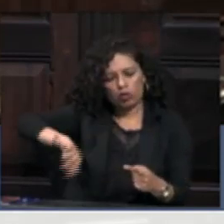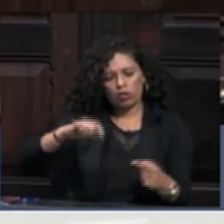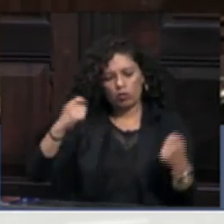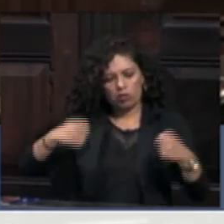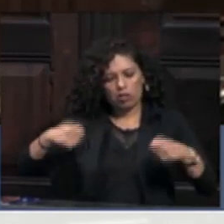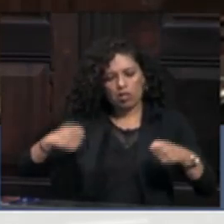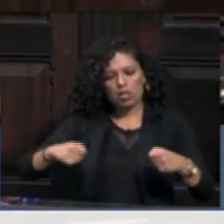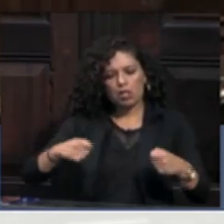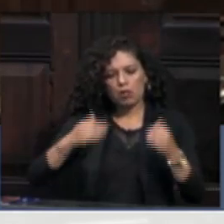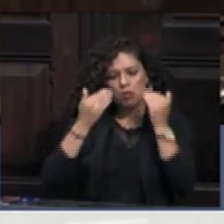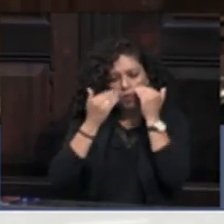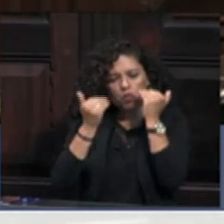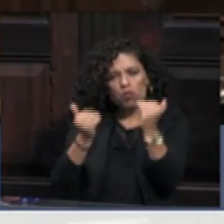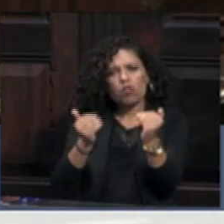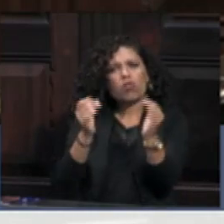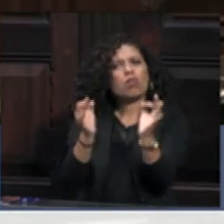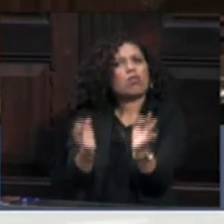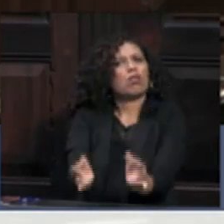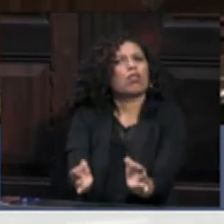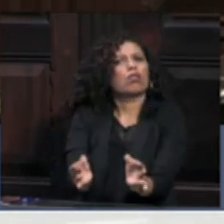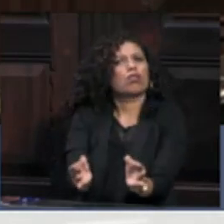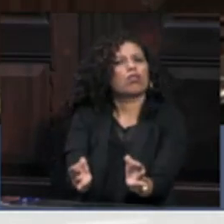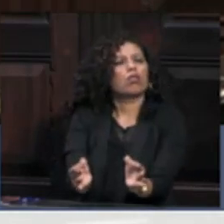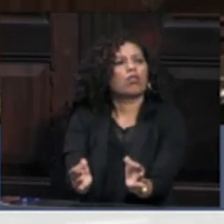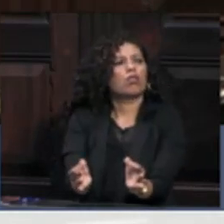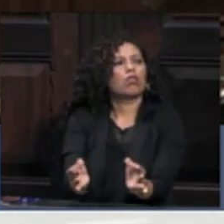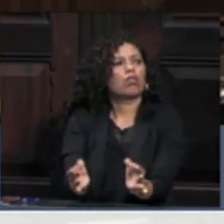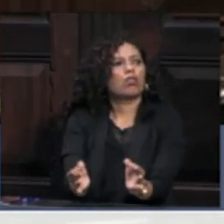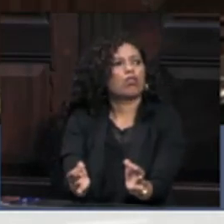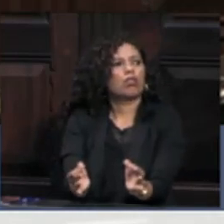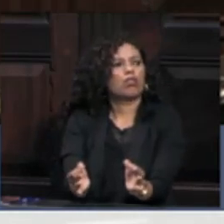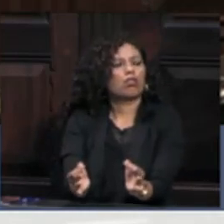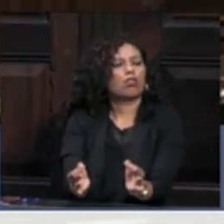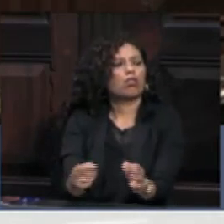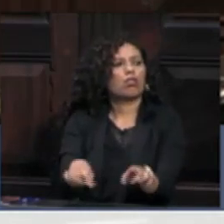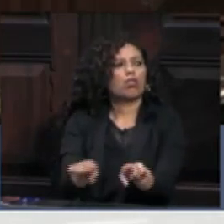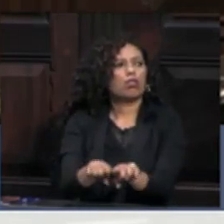coerência e de trato